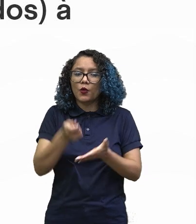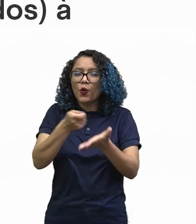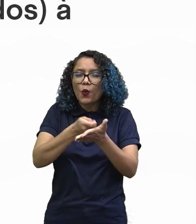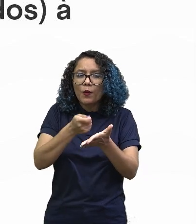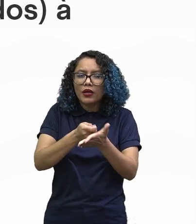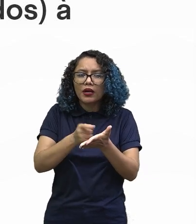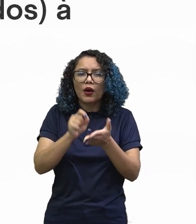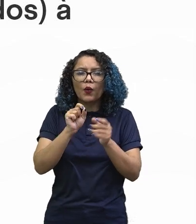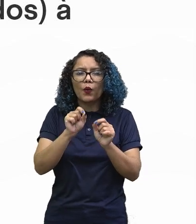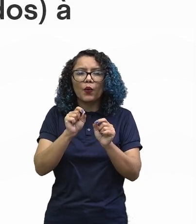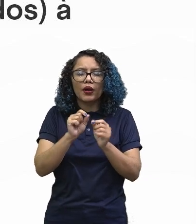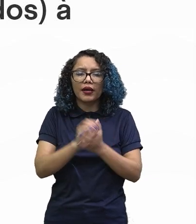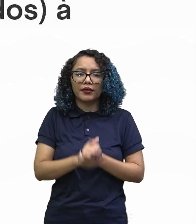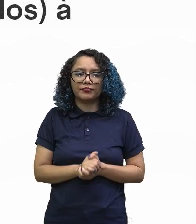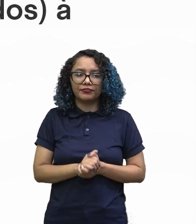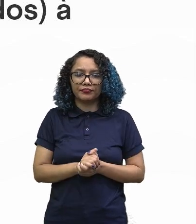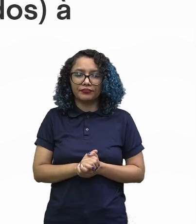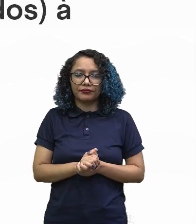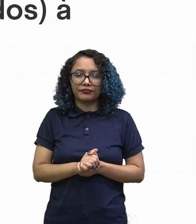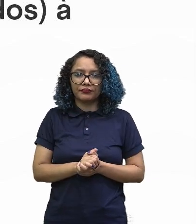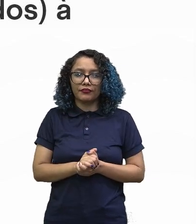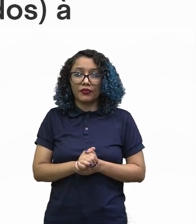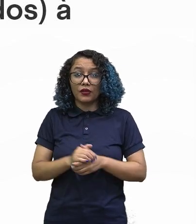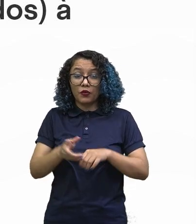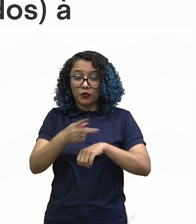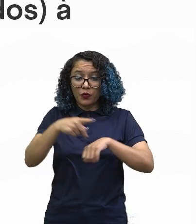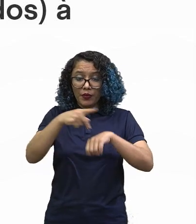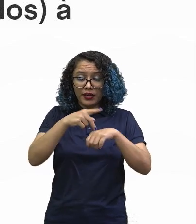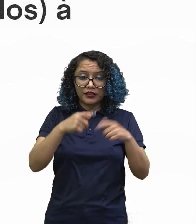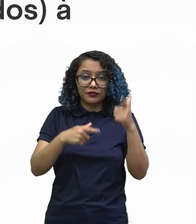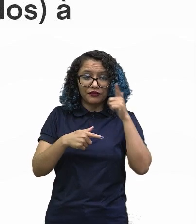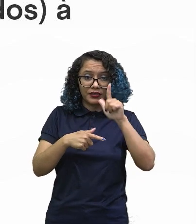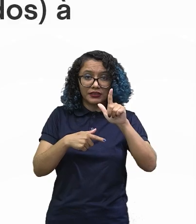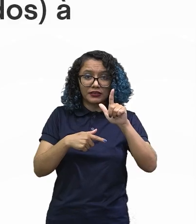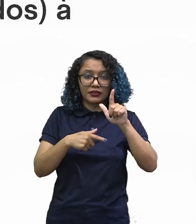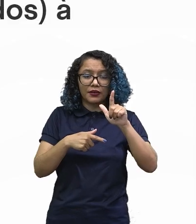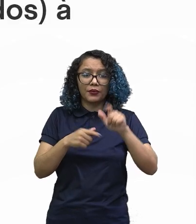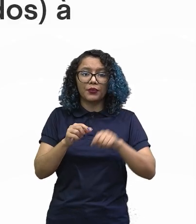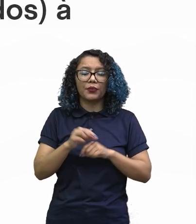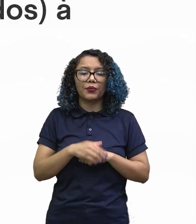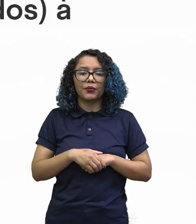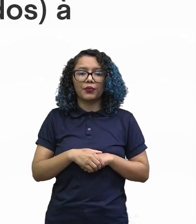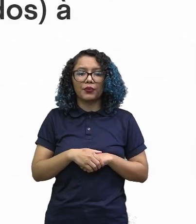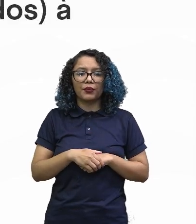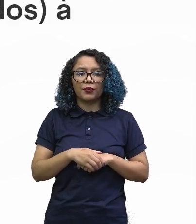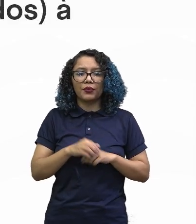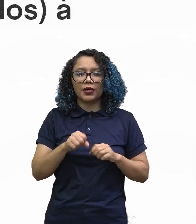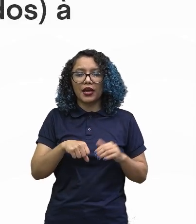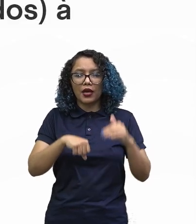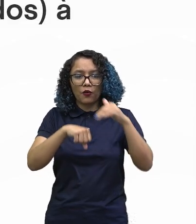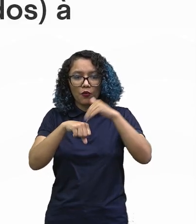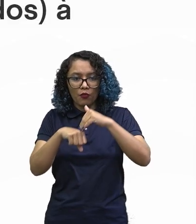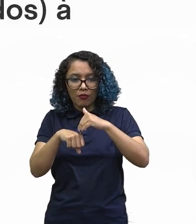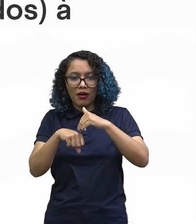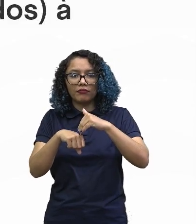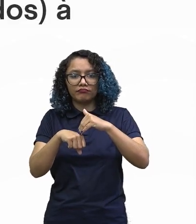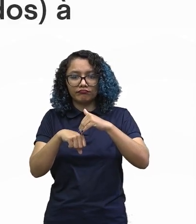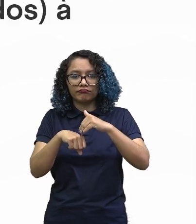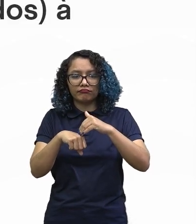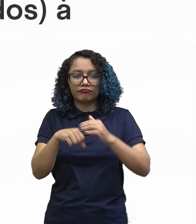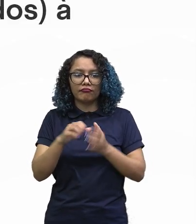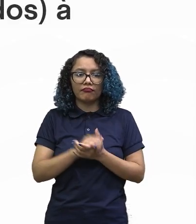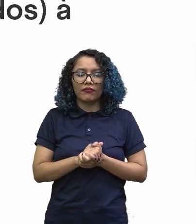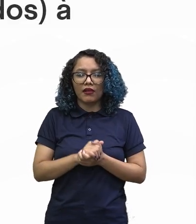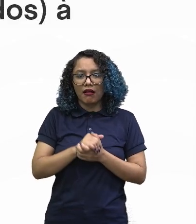a partir, né, das potências vencedoras, a culpabilização da Alemanha. E os principais